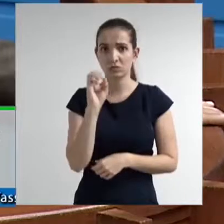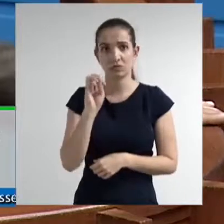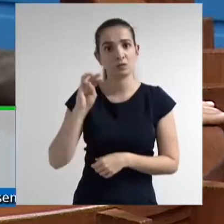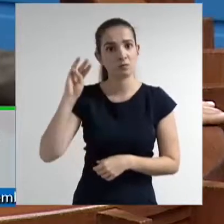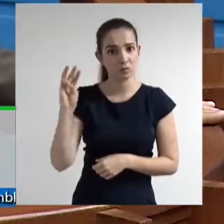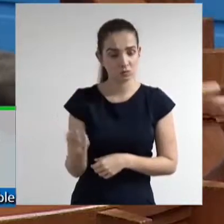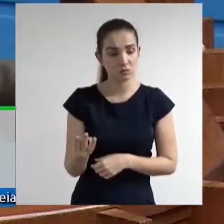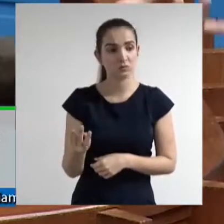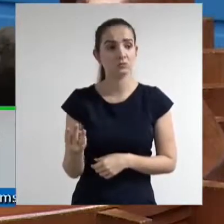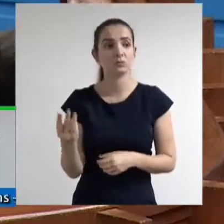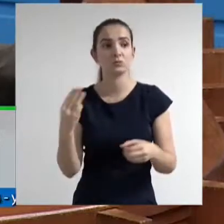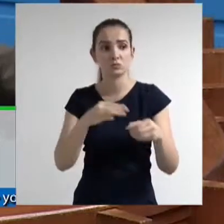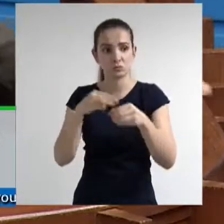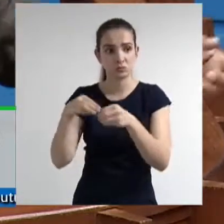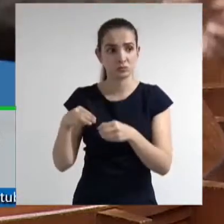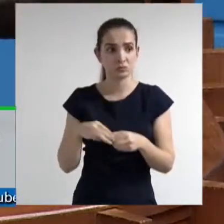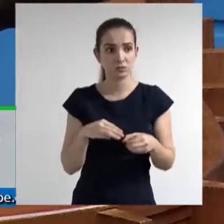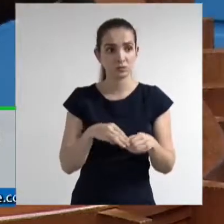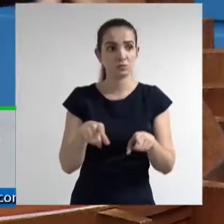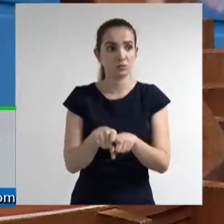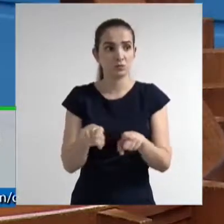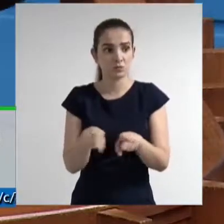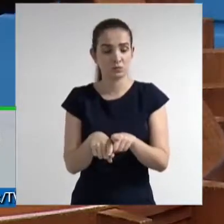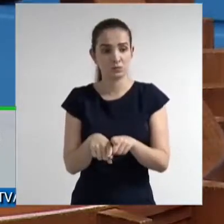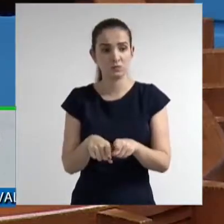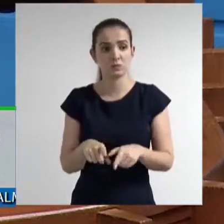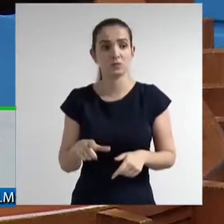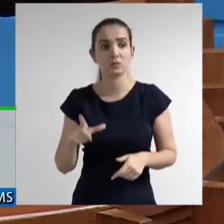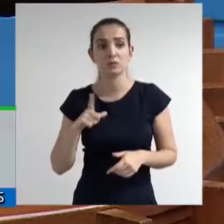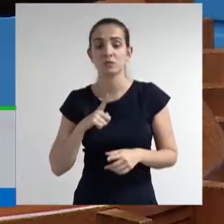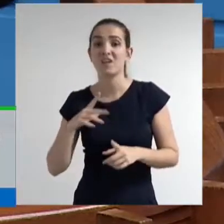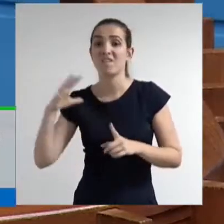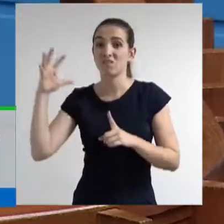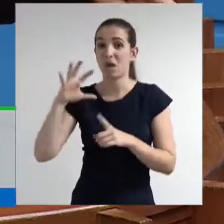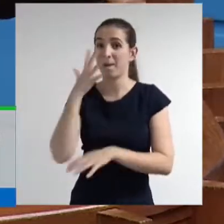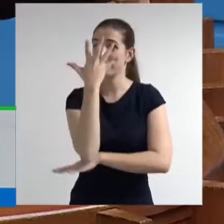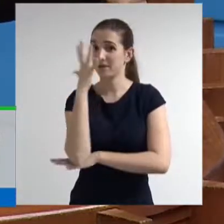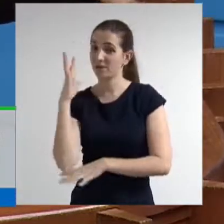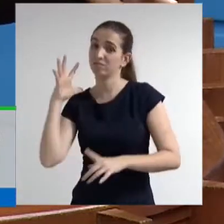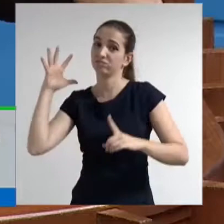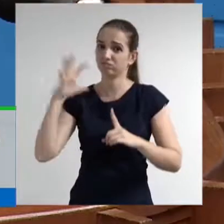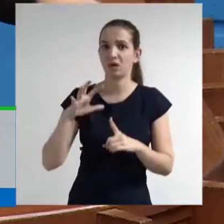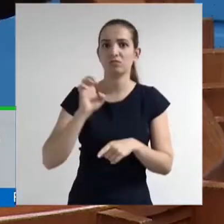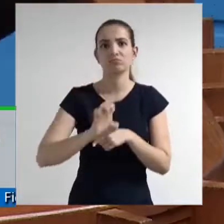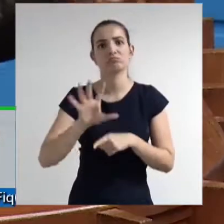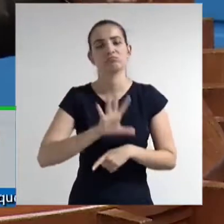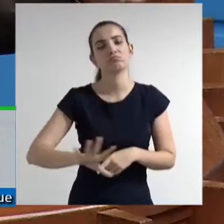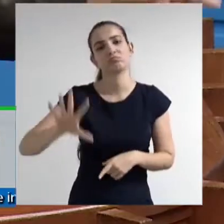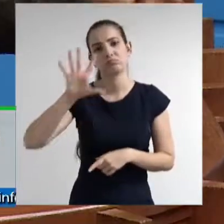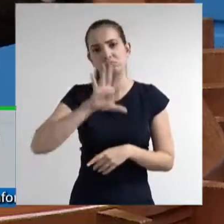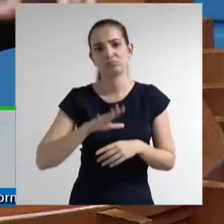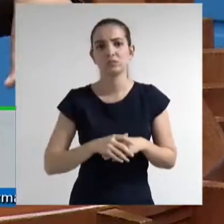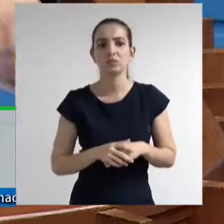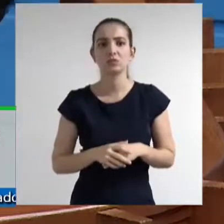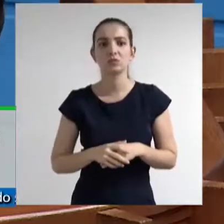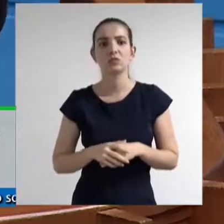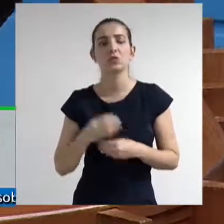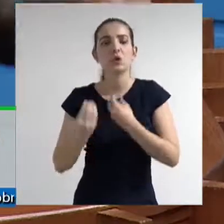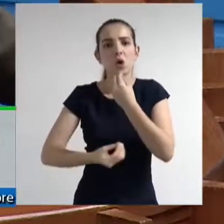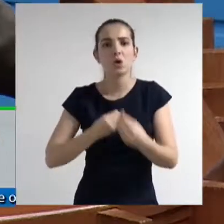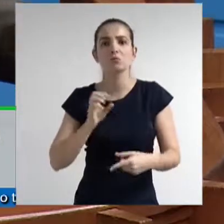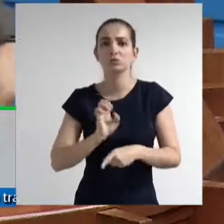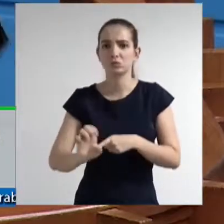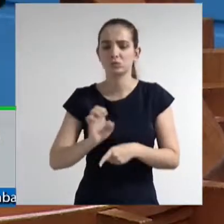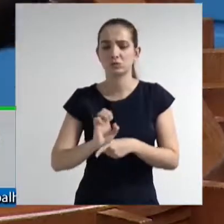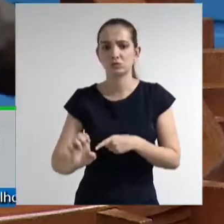por parte dos municípios, e também com relação aos impactos ambientais causados no Estado, por parte do Estado, como que o